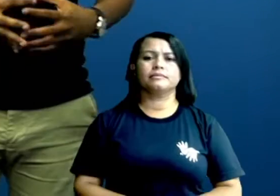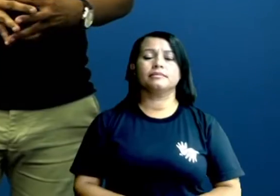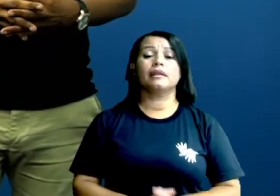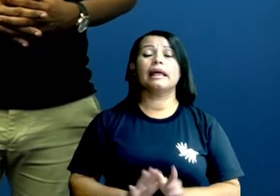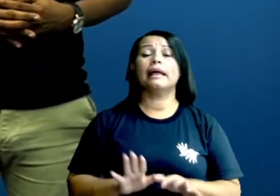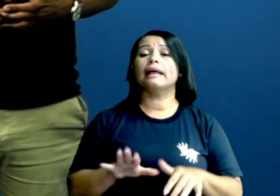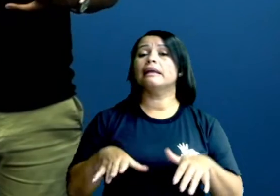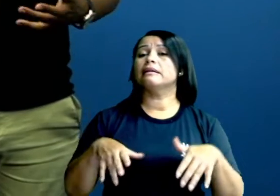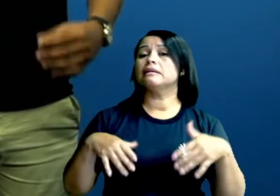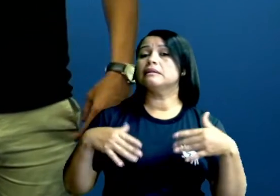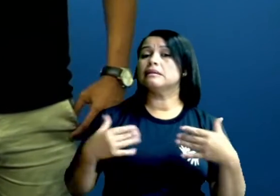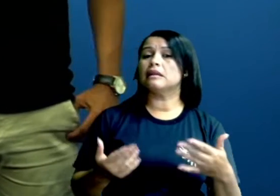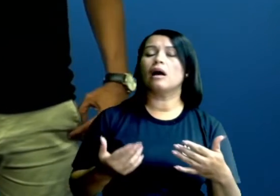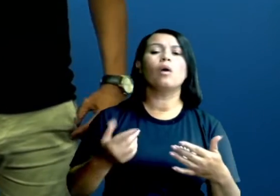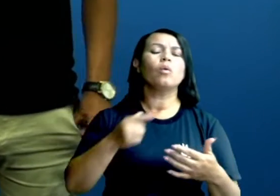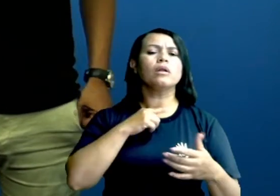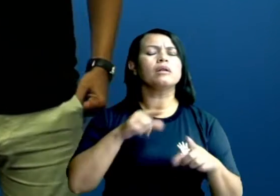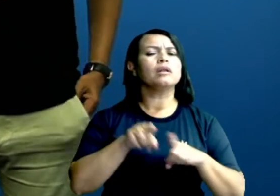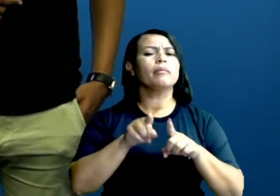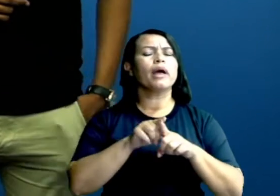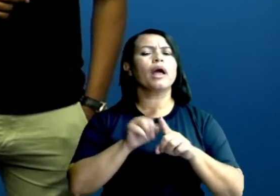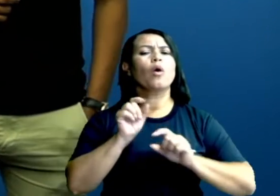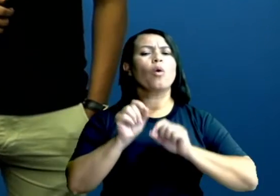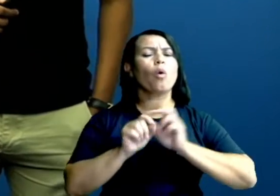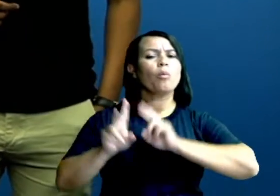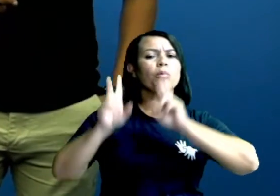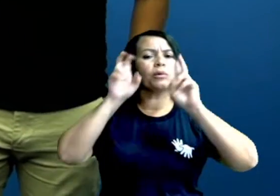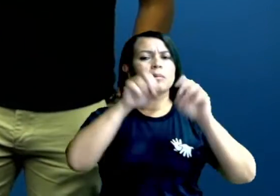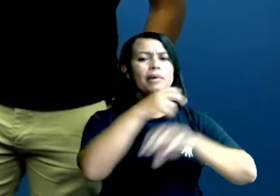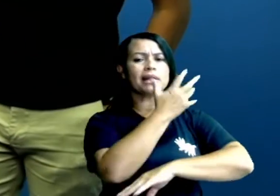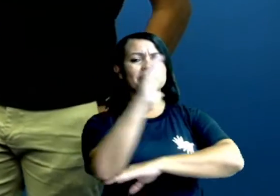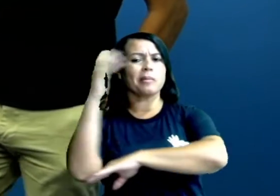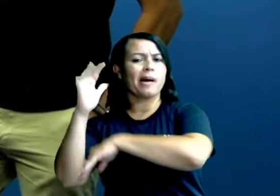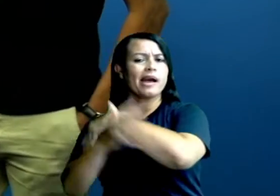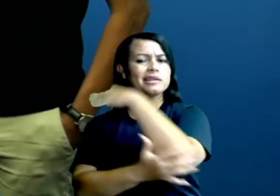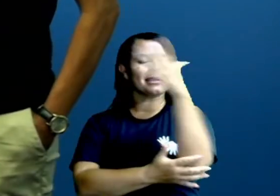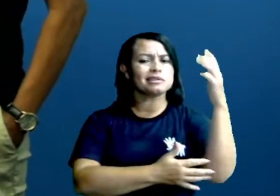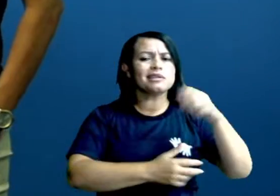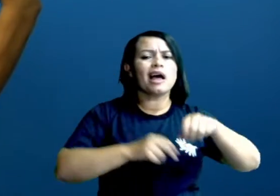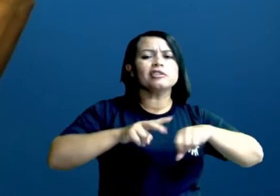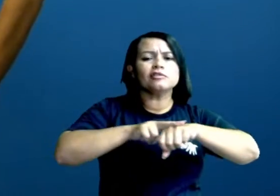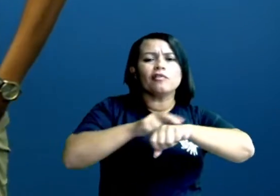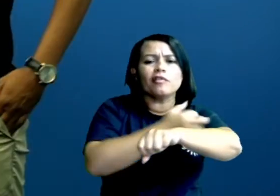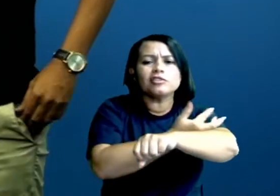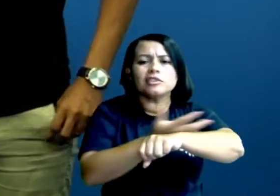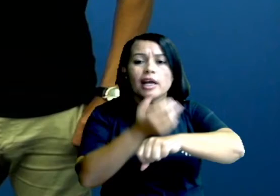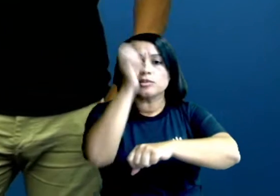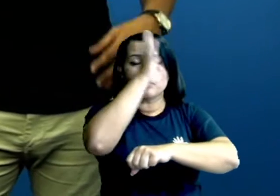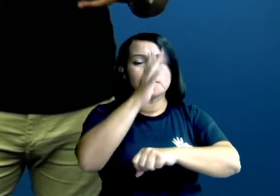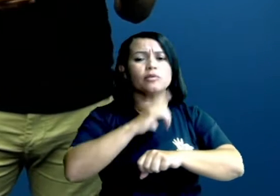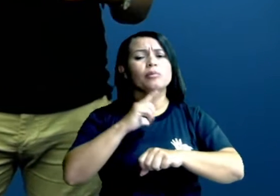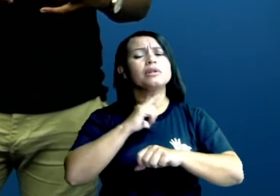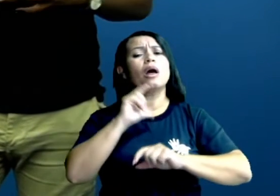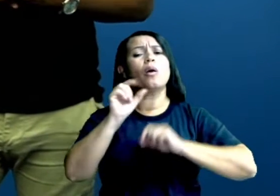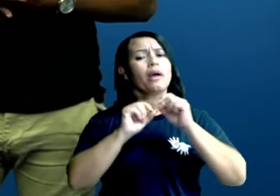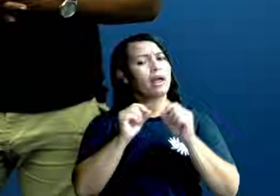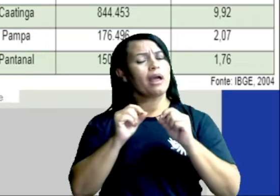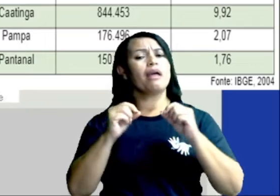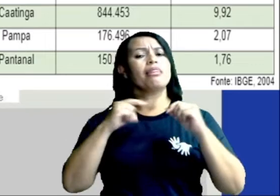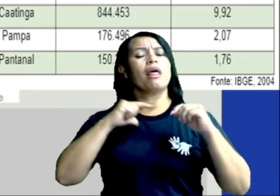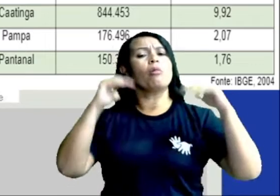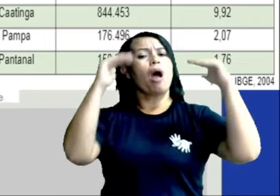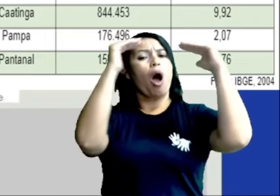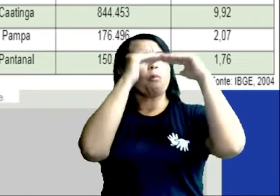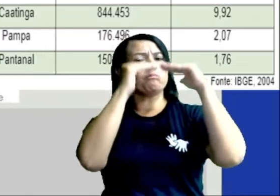sequência. Então, em se tratando das paisagens vegetais do Brasil, tá? A gente vai ter o seguinte, a combinação, né, como eu falei, dos vários